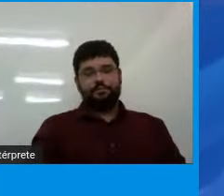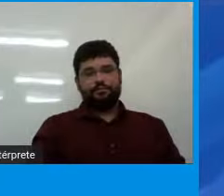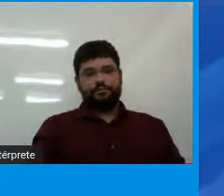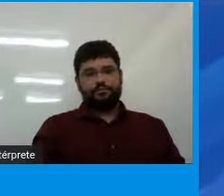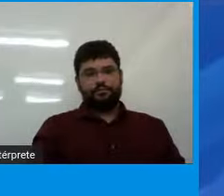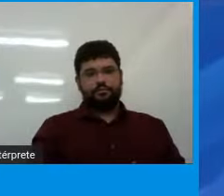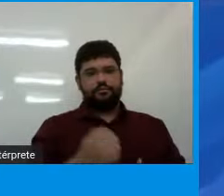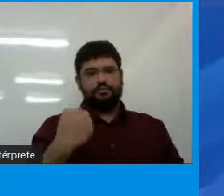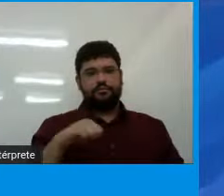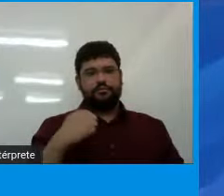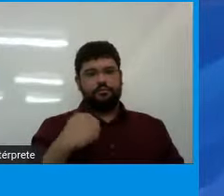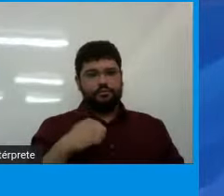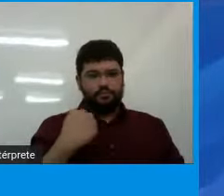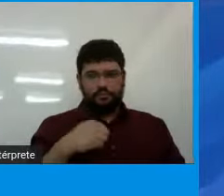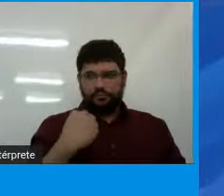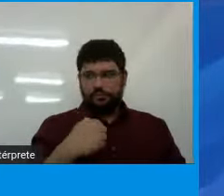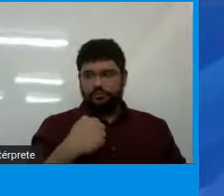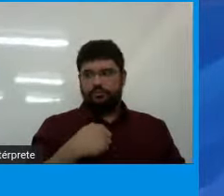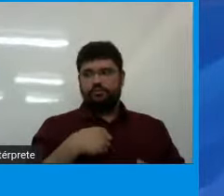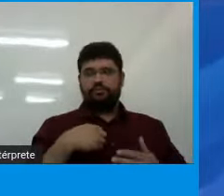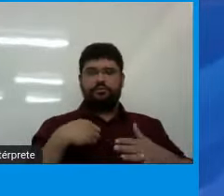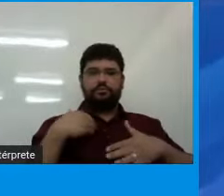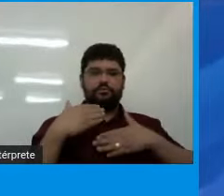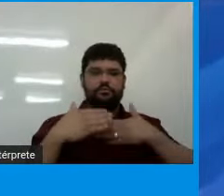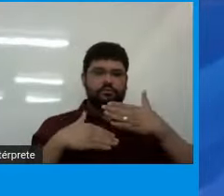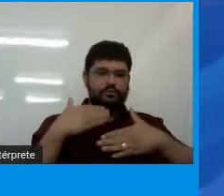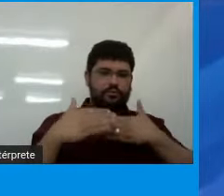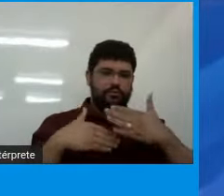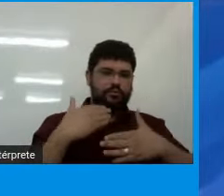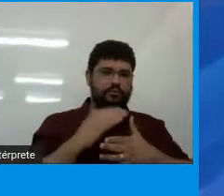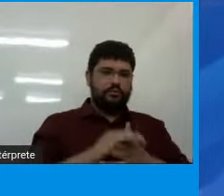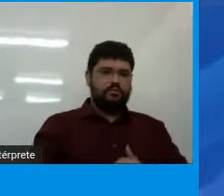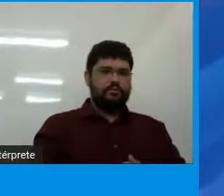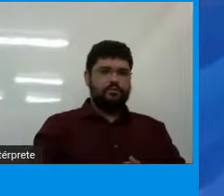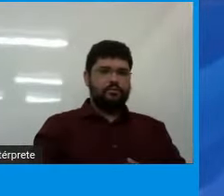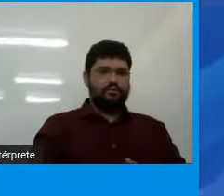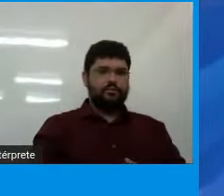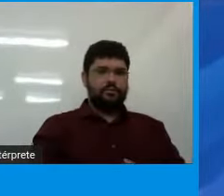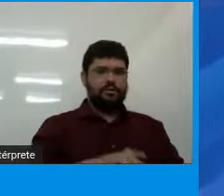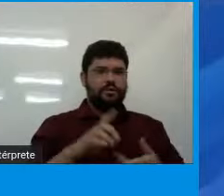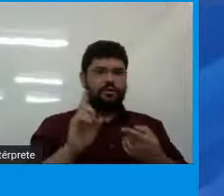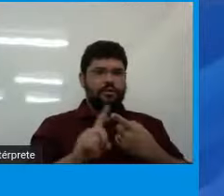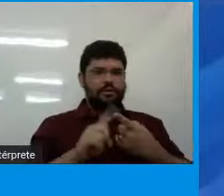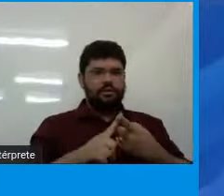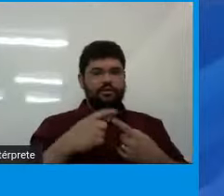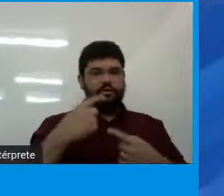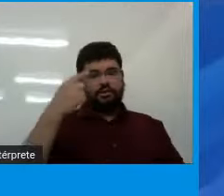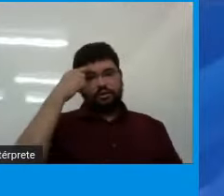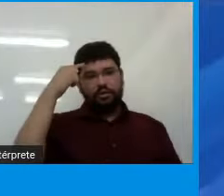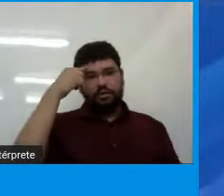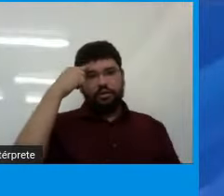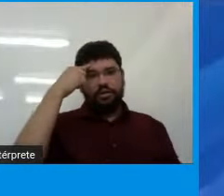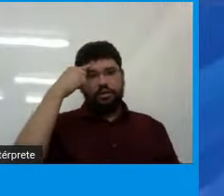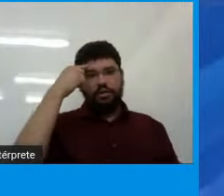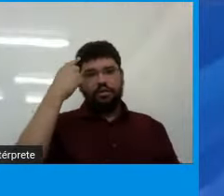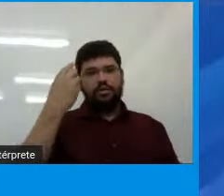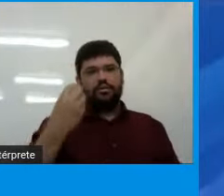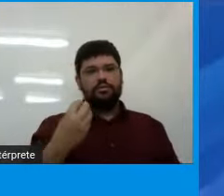em mente, é importante produzir material curto, tanto para ficar mais intuitivo, como também